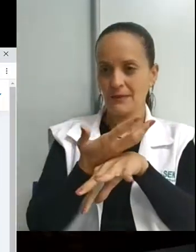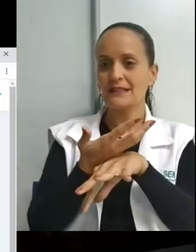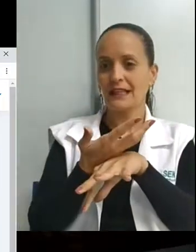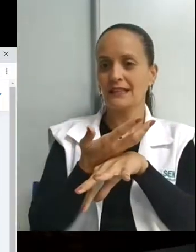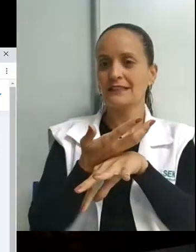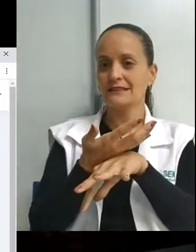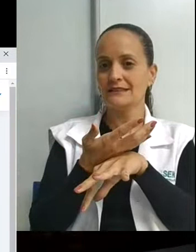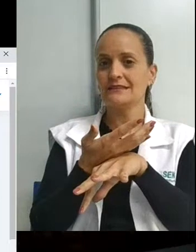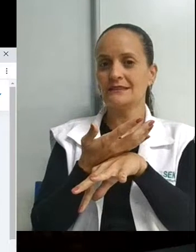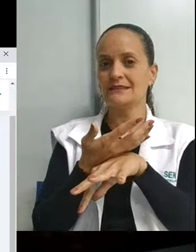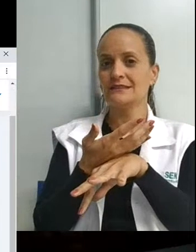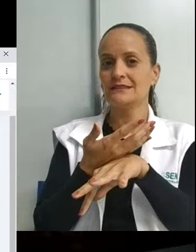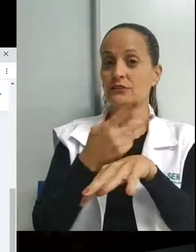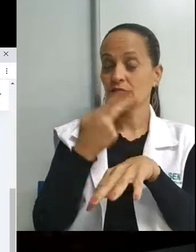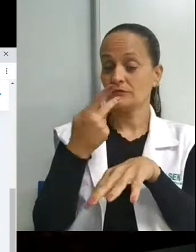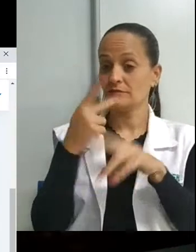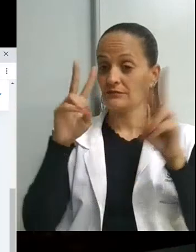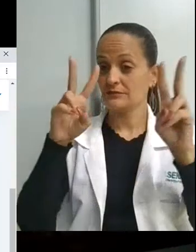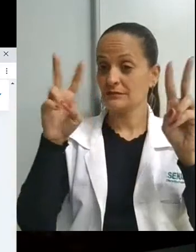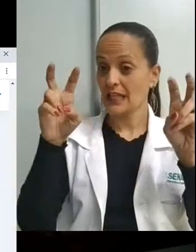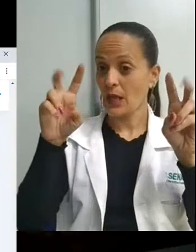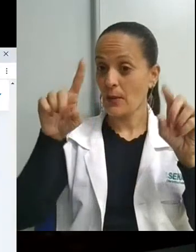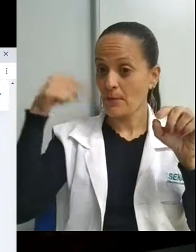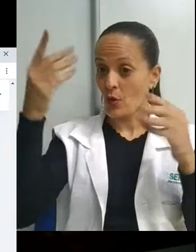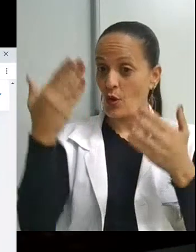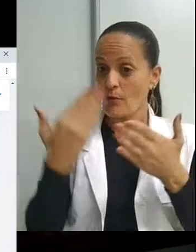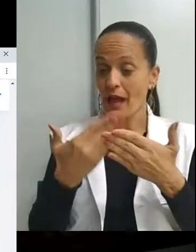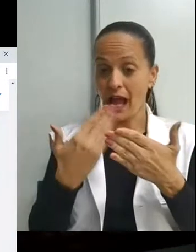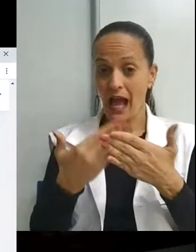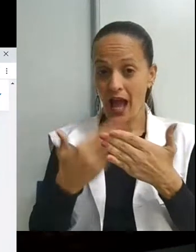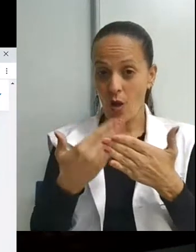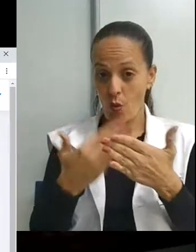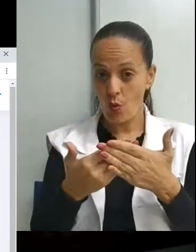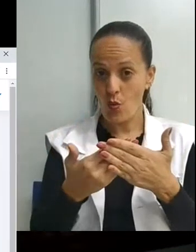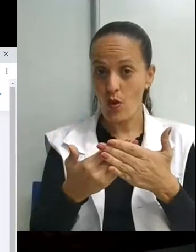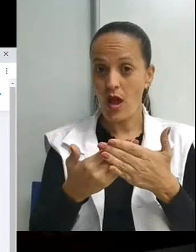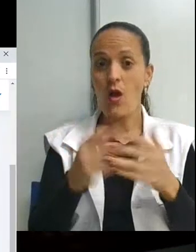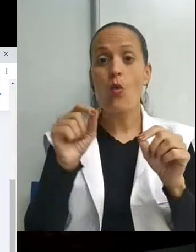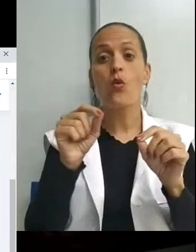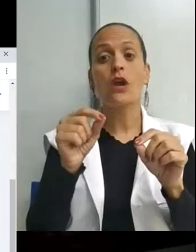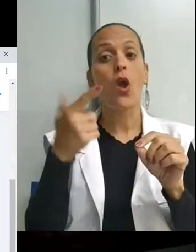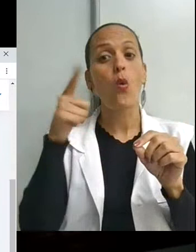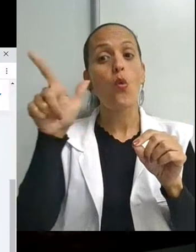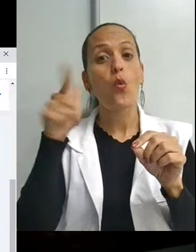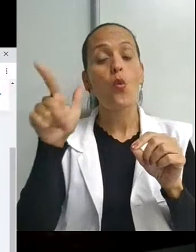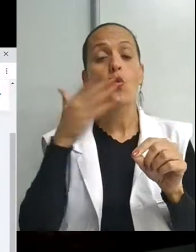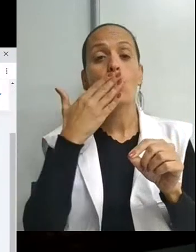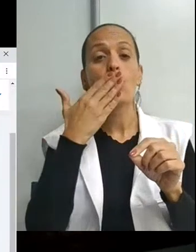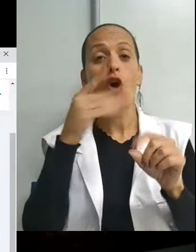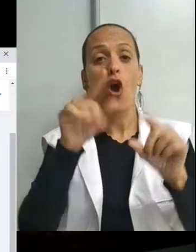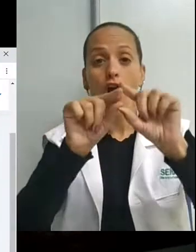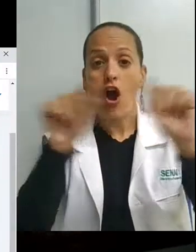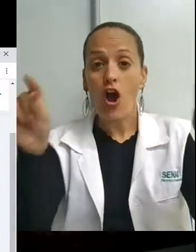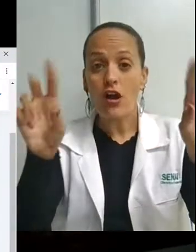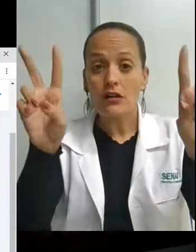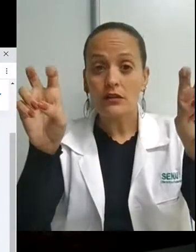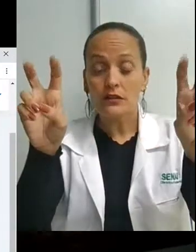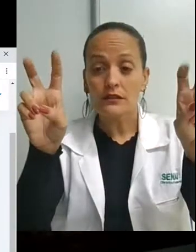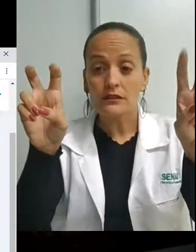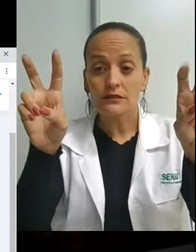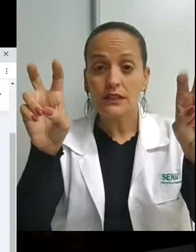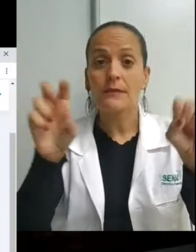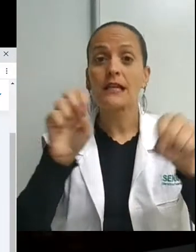ó, reforçando novamente, né? Então, na próxima UC, para vocês acessarem o link da web, vocês precisam entrar aqui, ó,